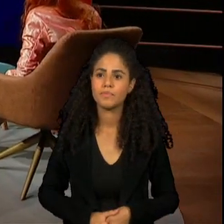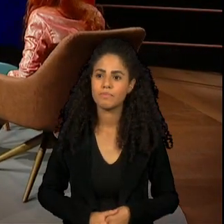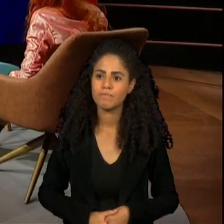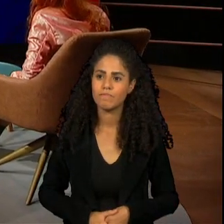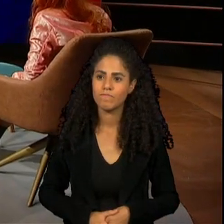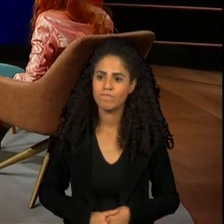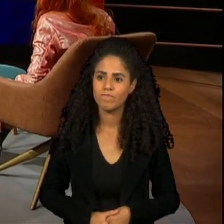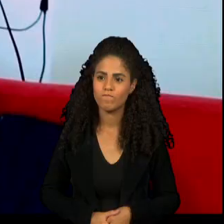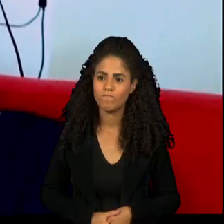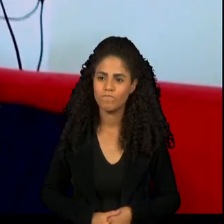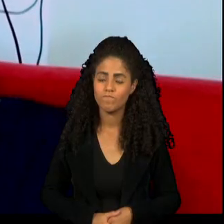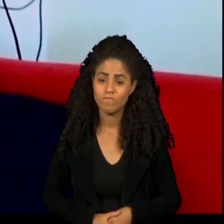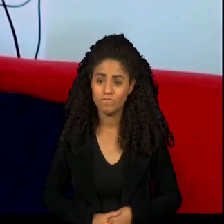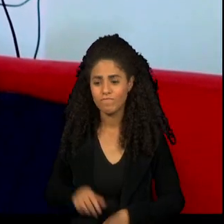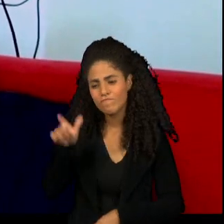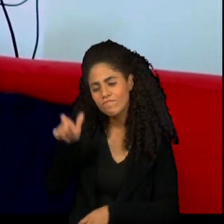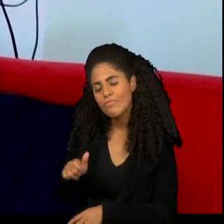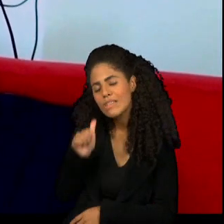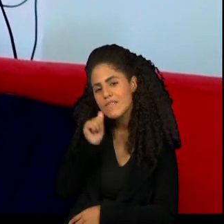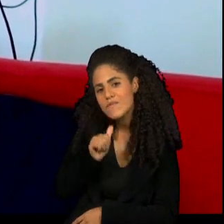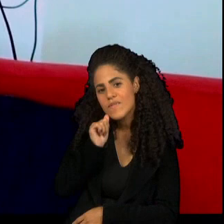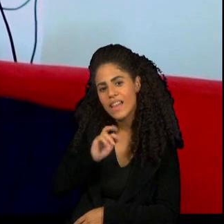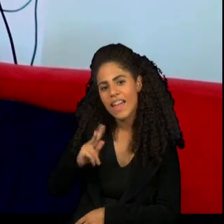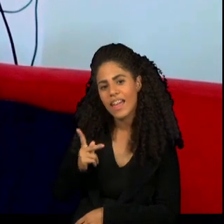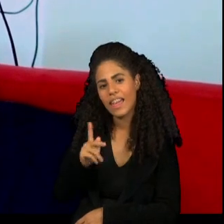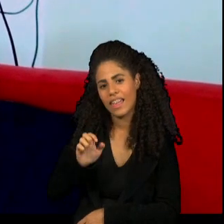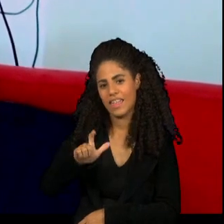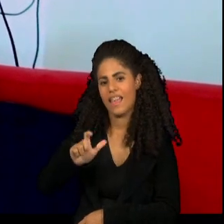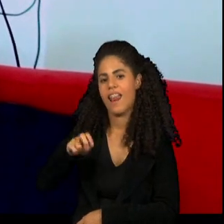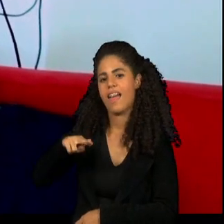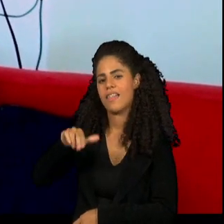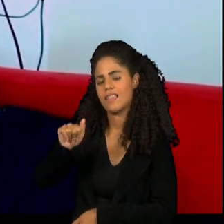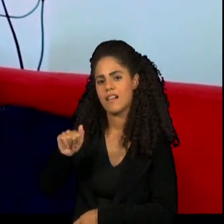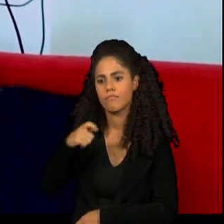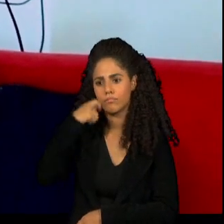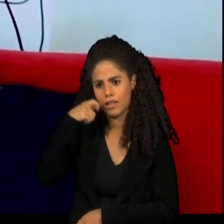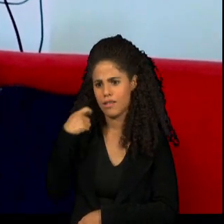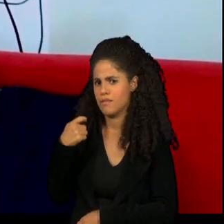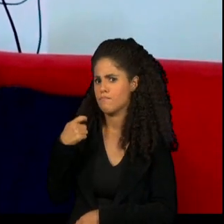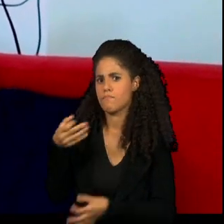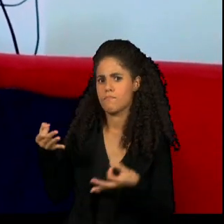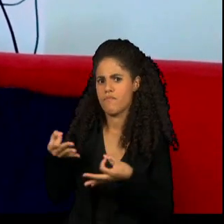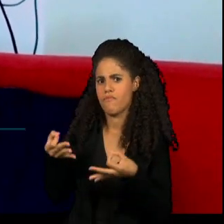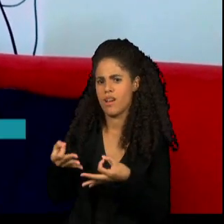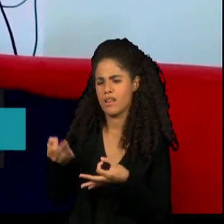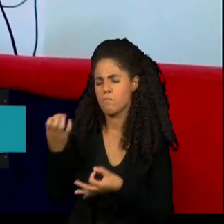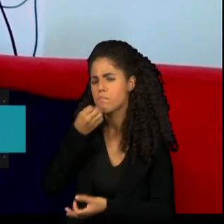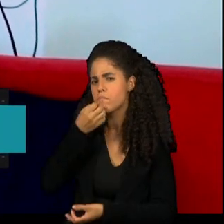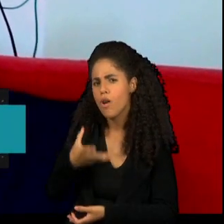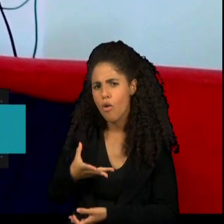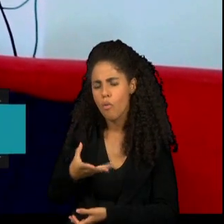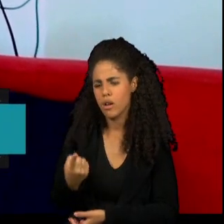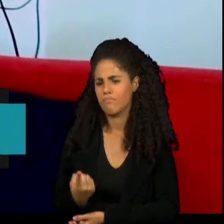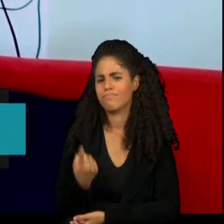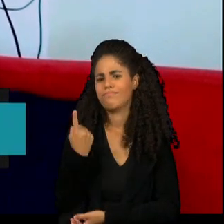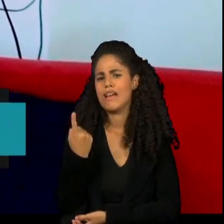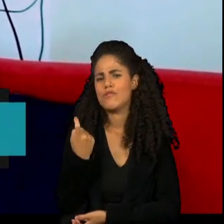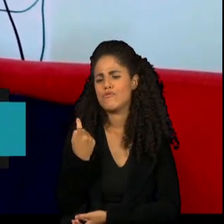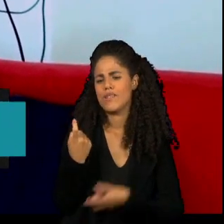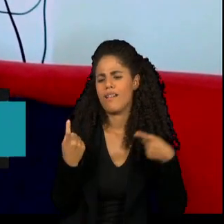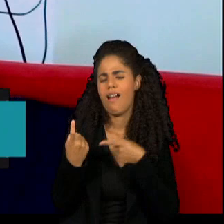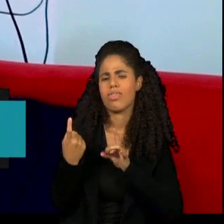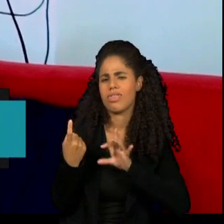A Helena Inés não é apenas uma boa atriz, eu acredito que ela é única